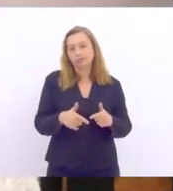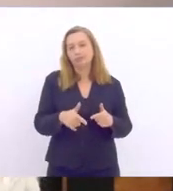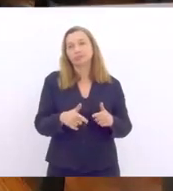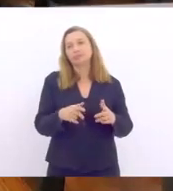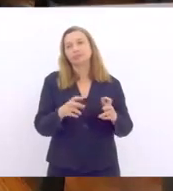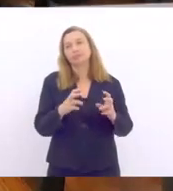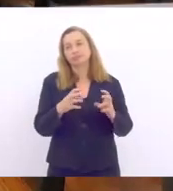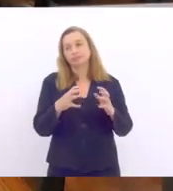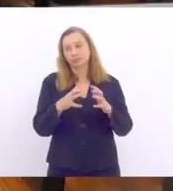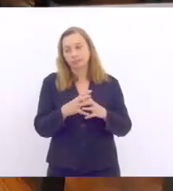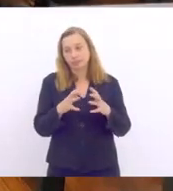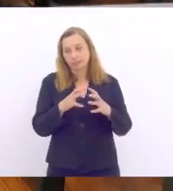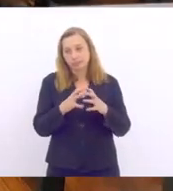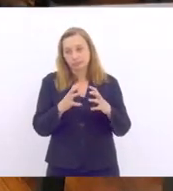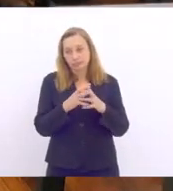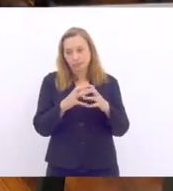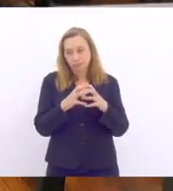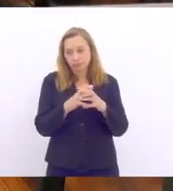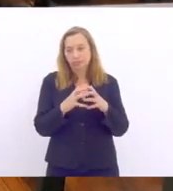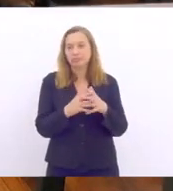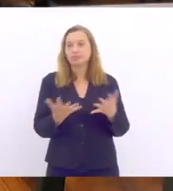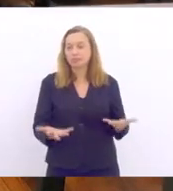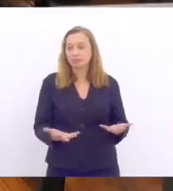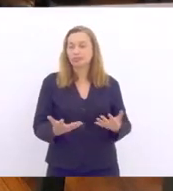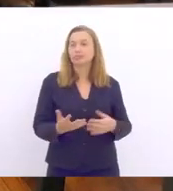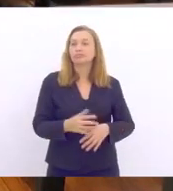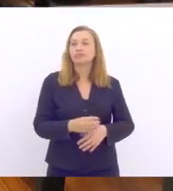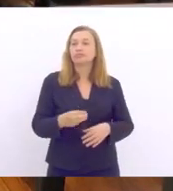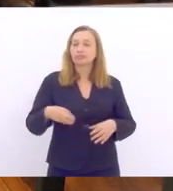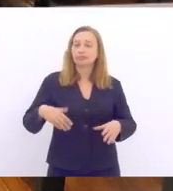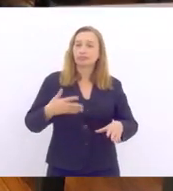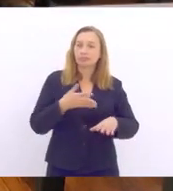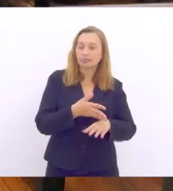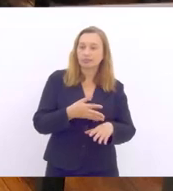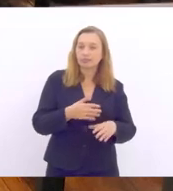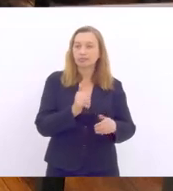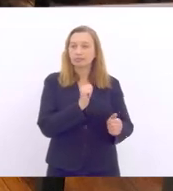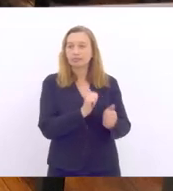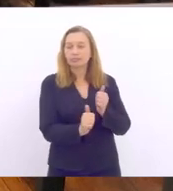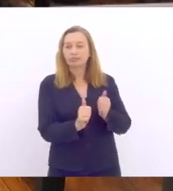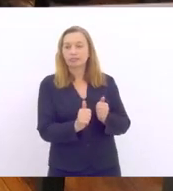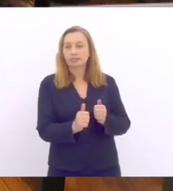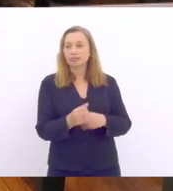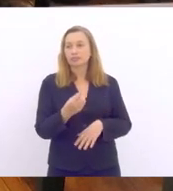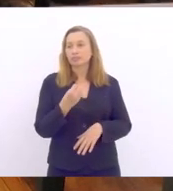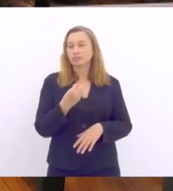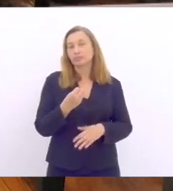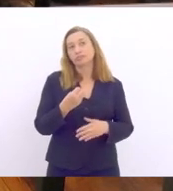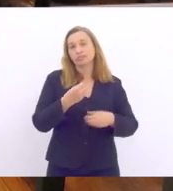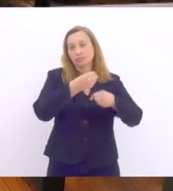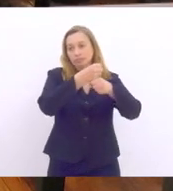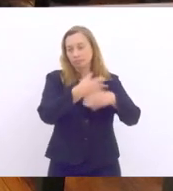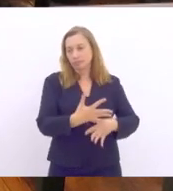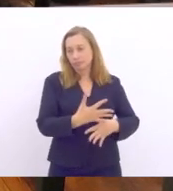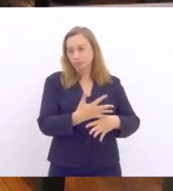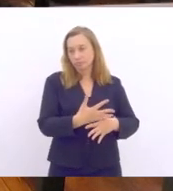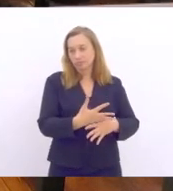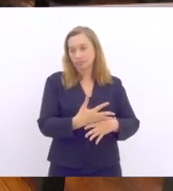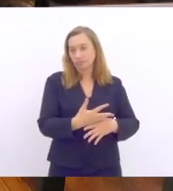buraco na arquibancada, a fuga foi para dentro do campo, ainda bem que o alambrado cedeu, alguns se machucaram, mas não teve